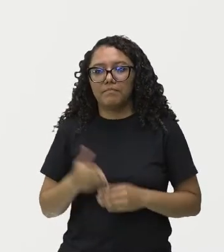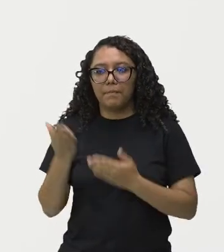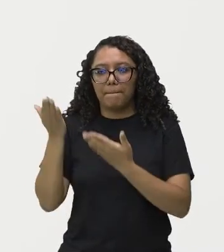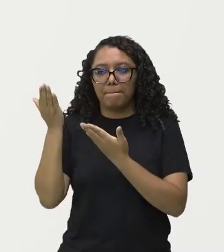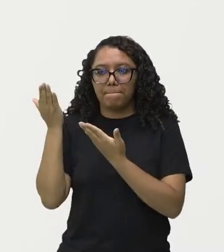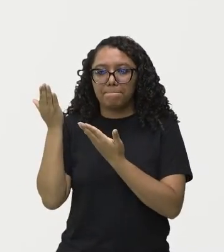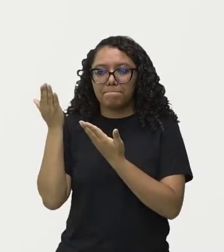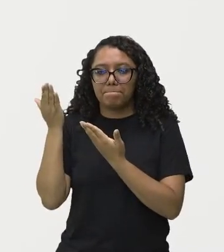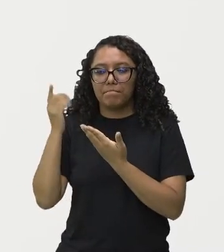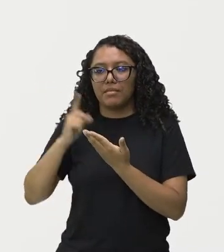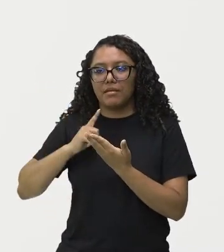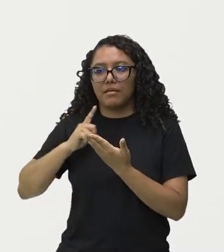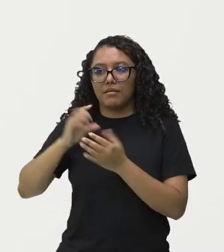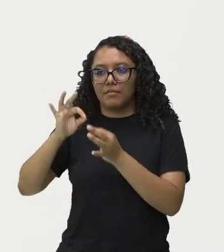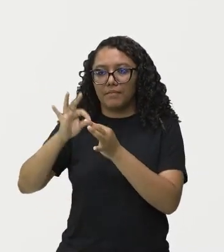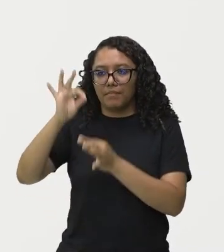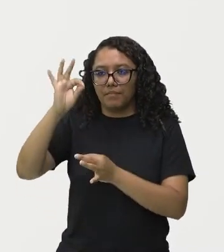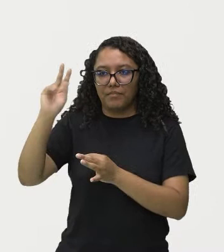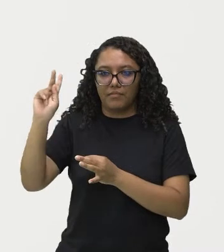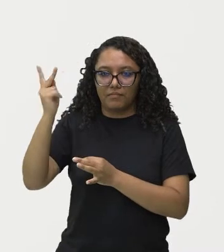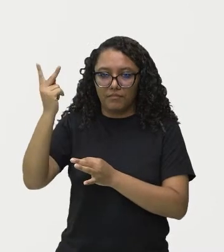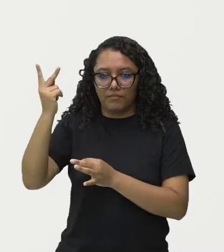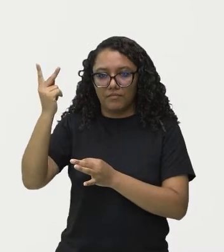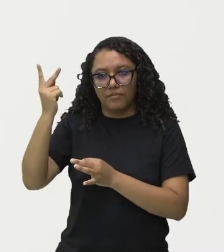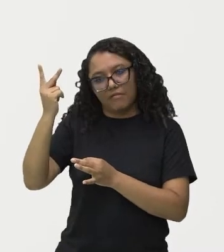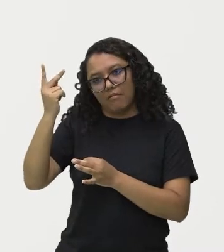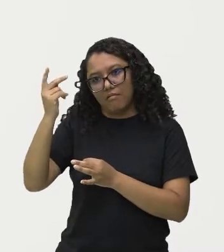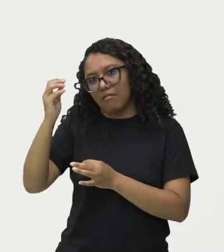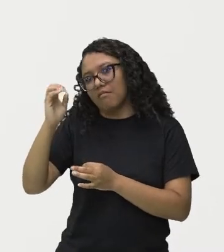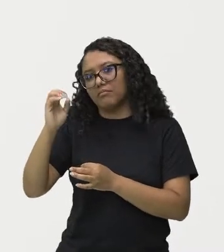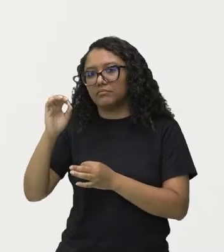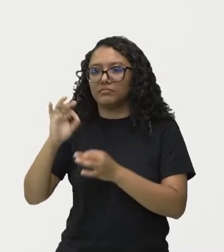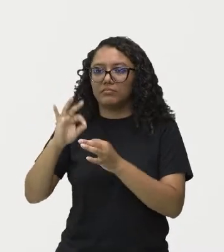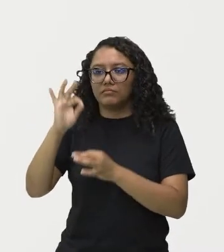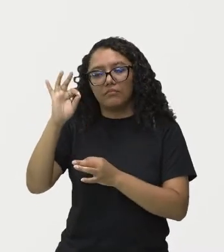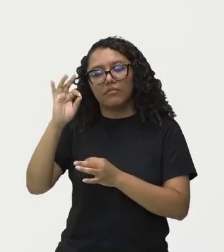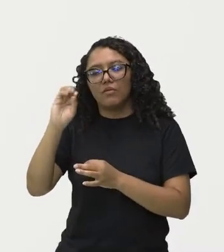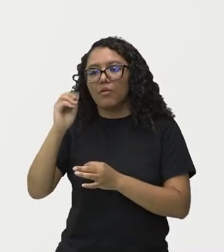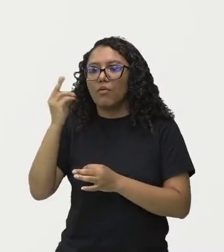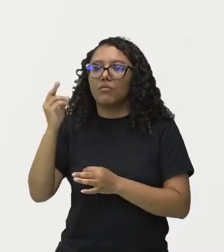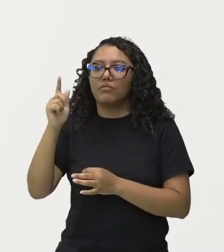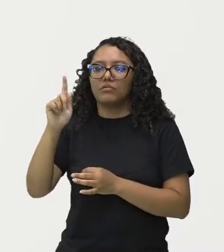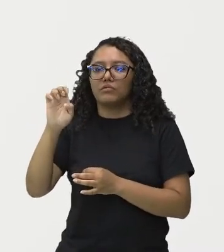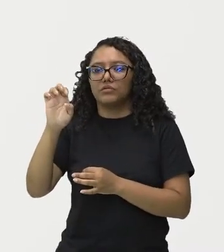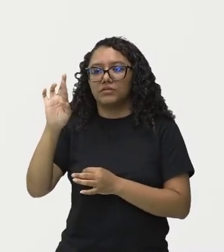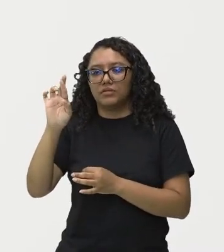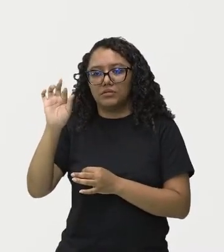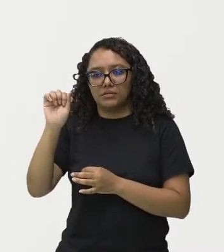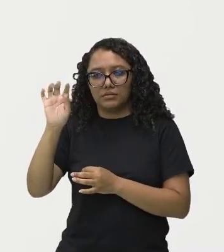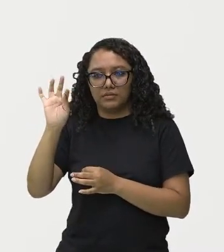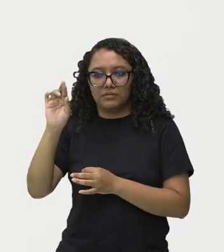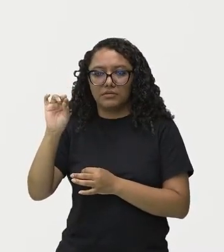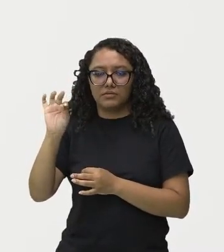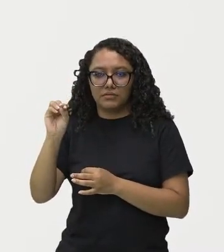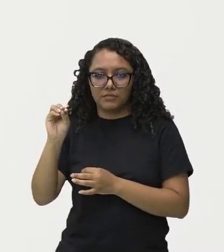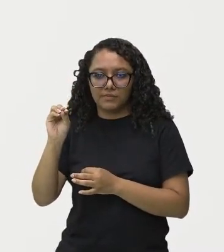altura, né? Ou a minha geratriz, e veja que a base, olha